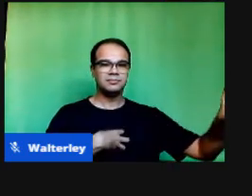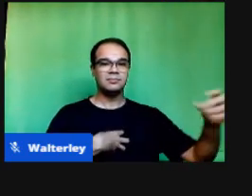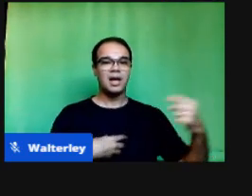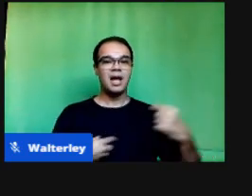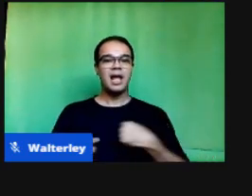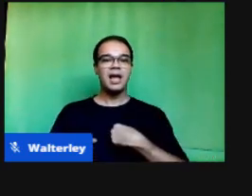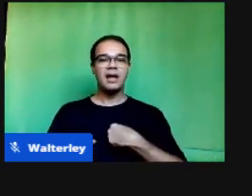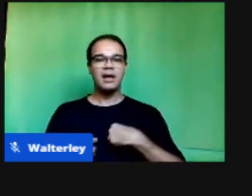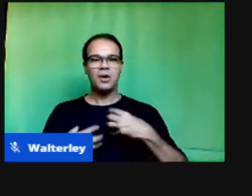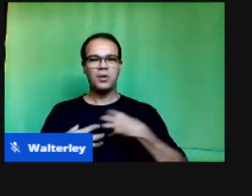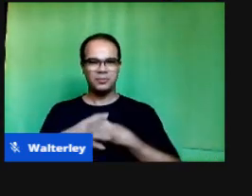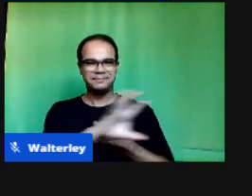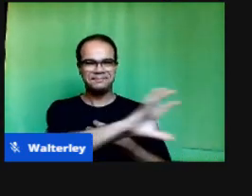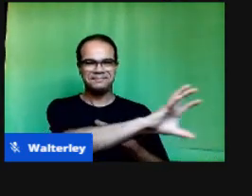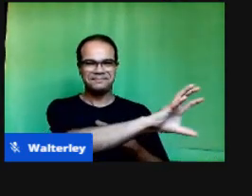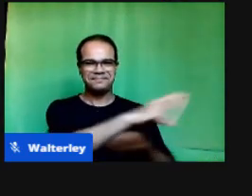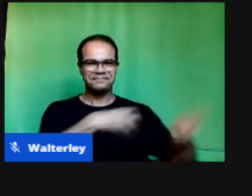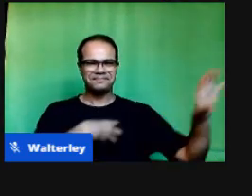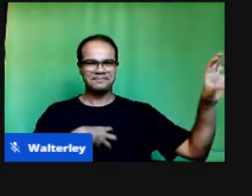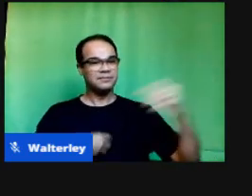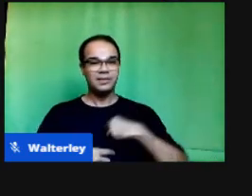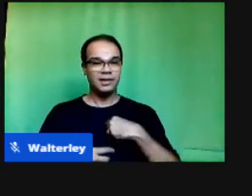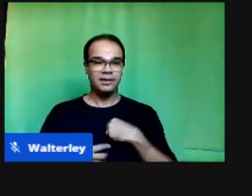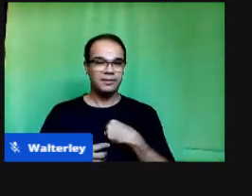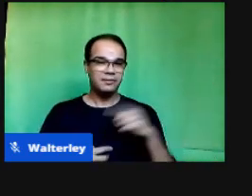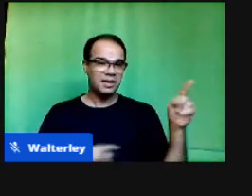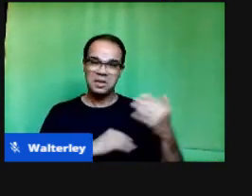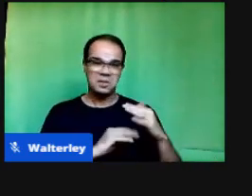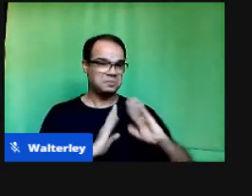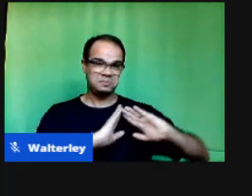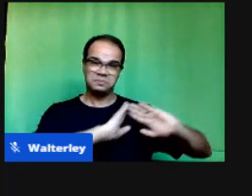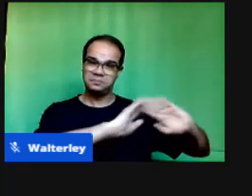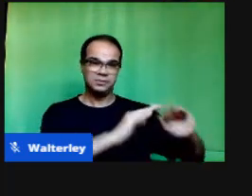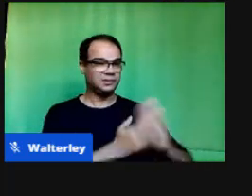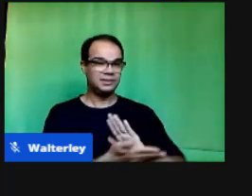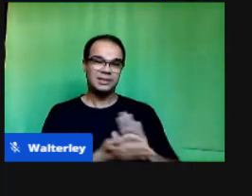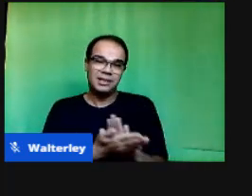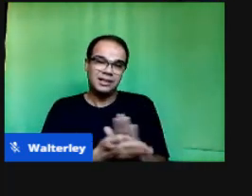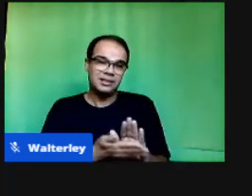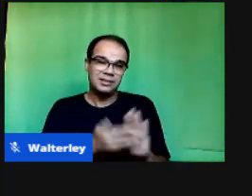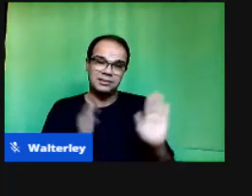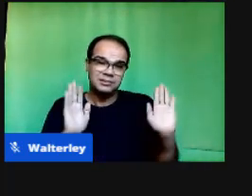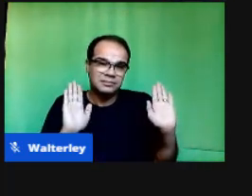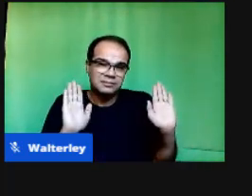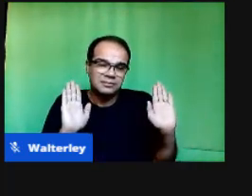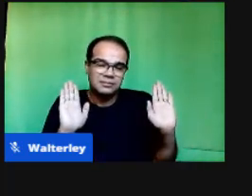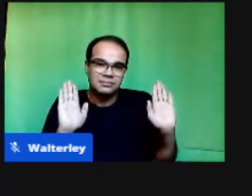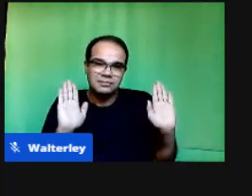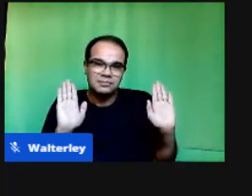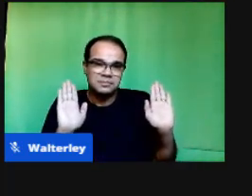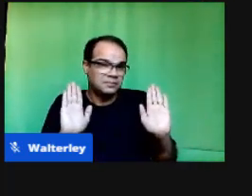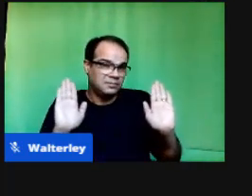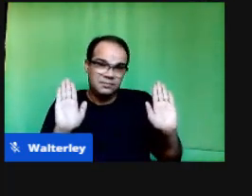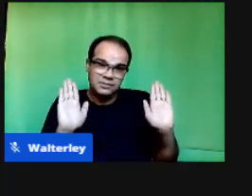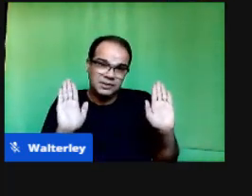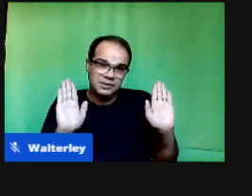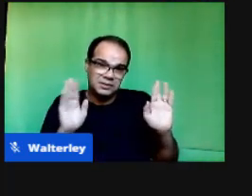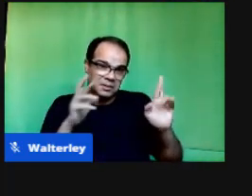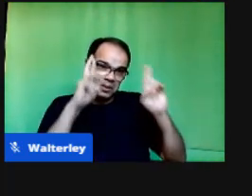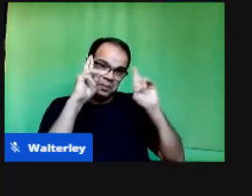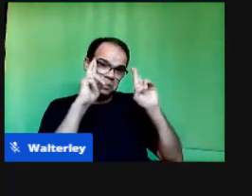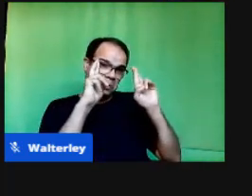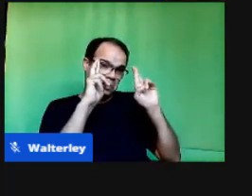Entendeu? Porque você para de depositar uma carga em outra pessoa. Então, solta.